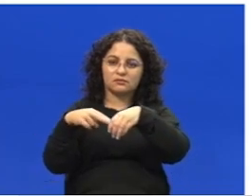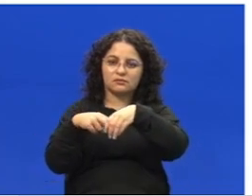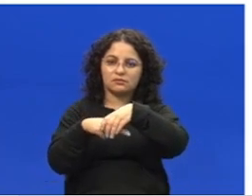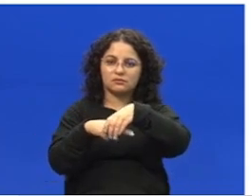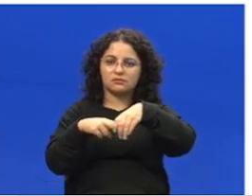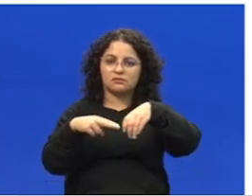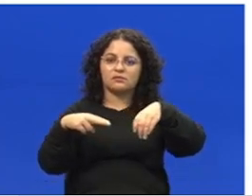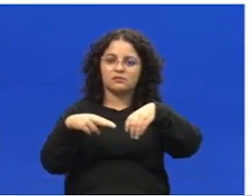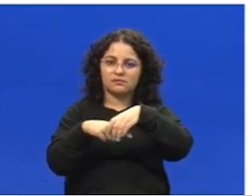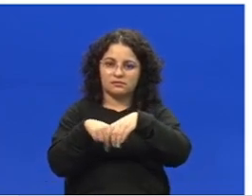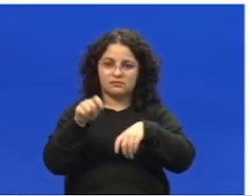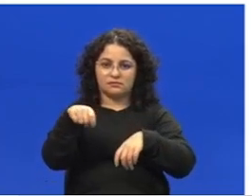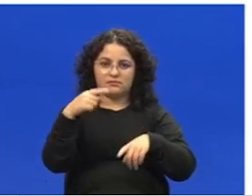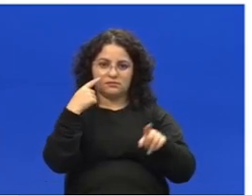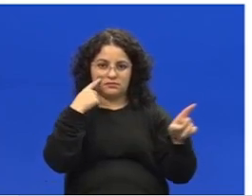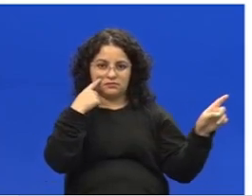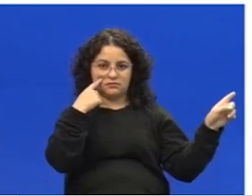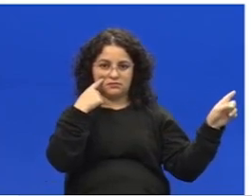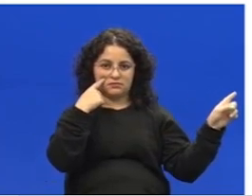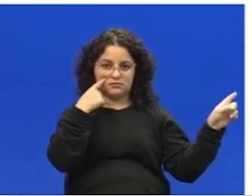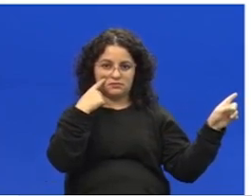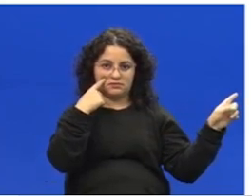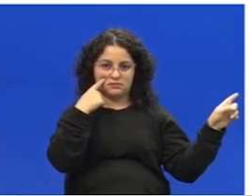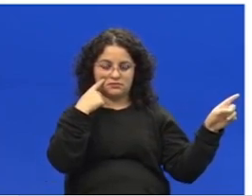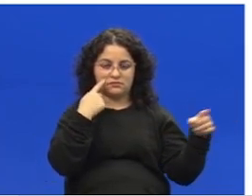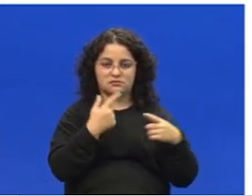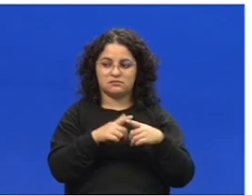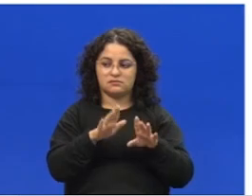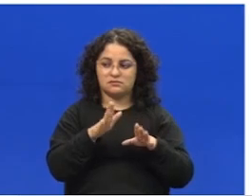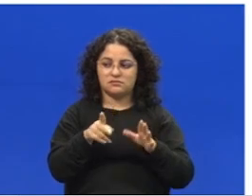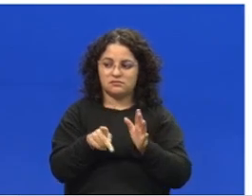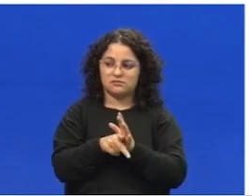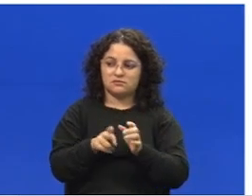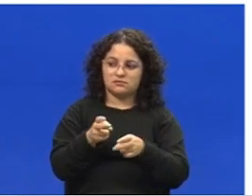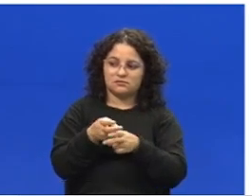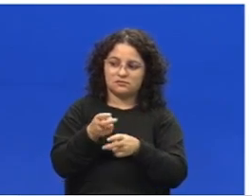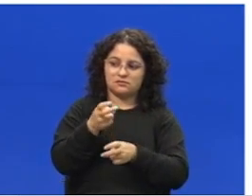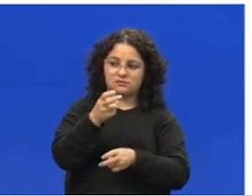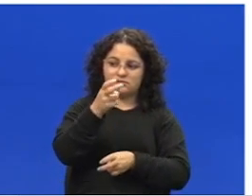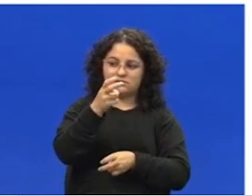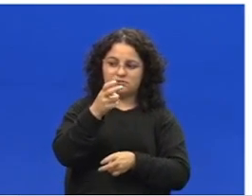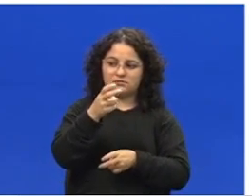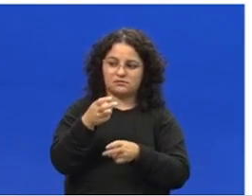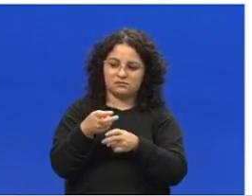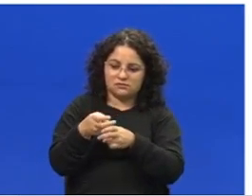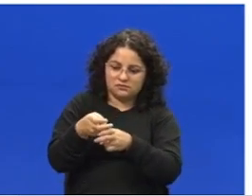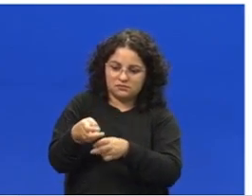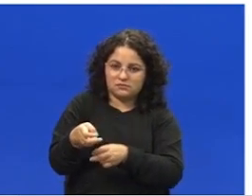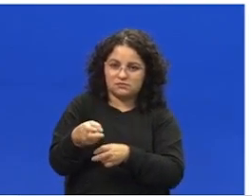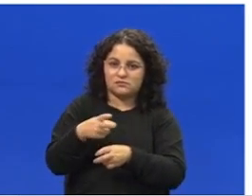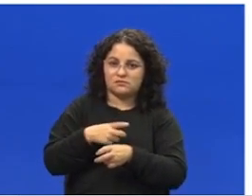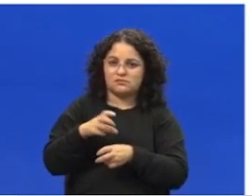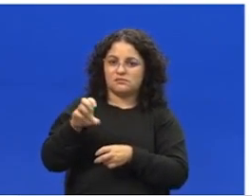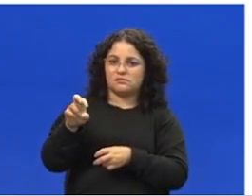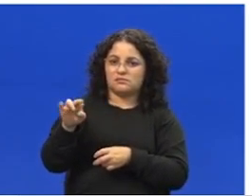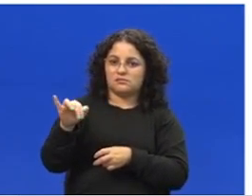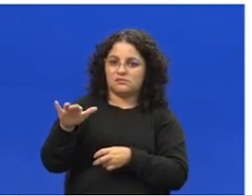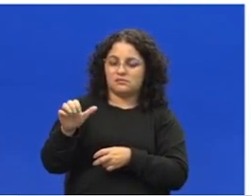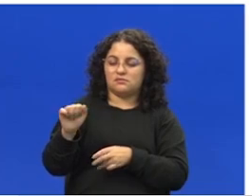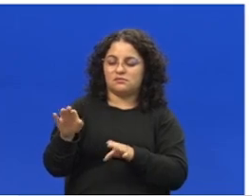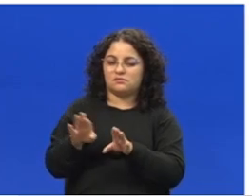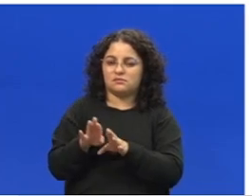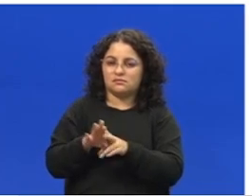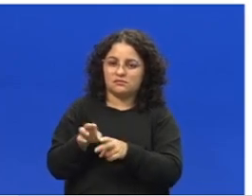o escorregamento, mas já o sofrimento do disco intervertebral, causando ali uma hérnia de disco e uma